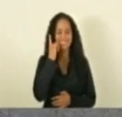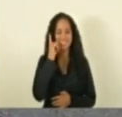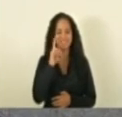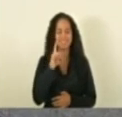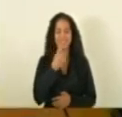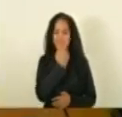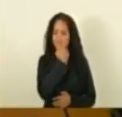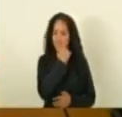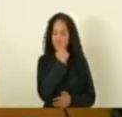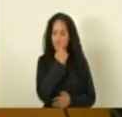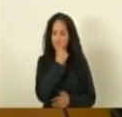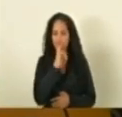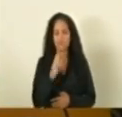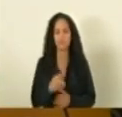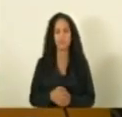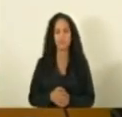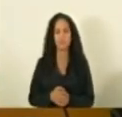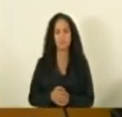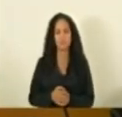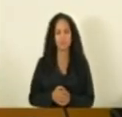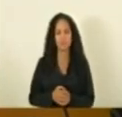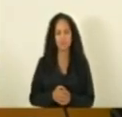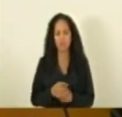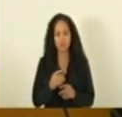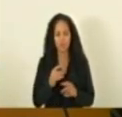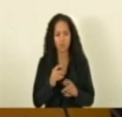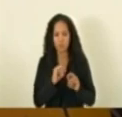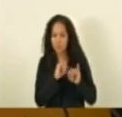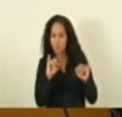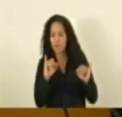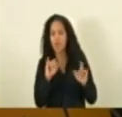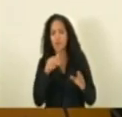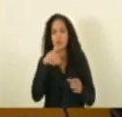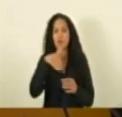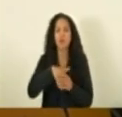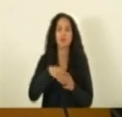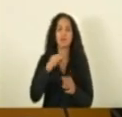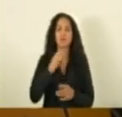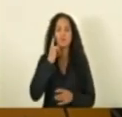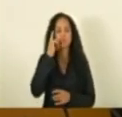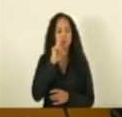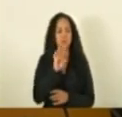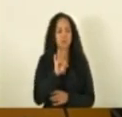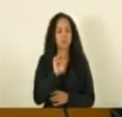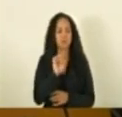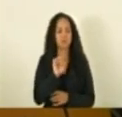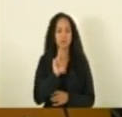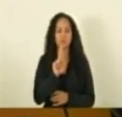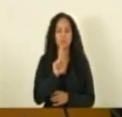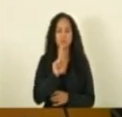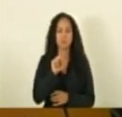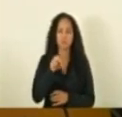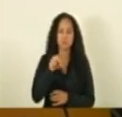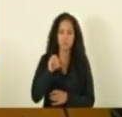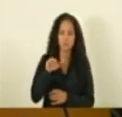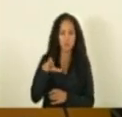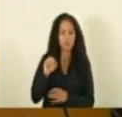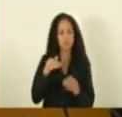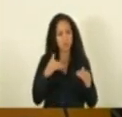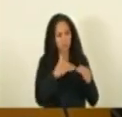Dari Pagun, vou só retificar aqui. Vou colher o voto do deputado Torino Marques, com relator.